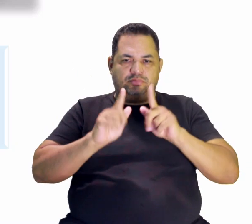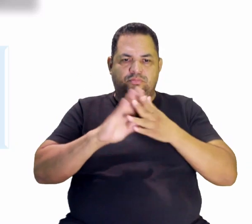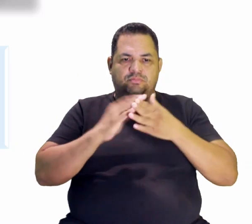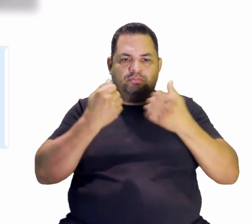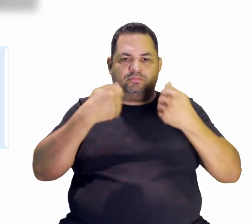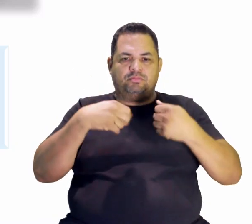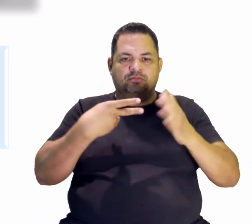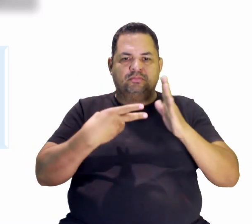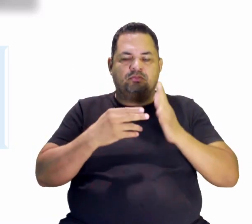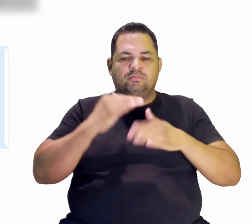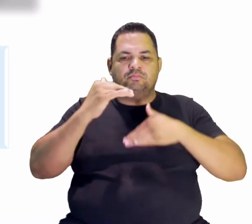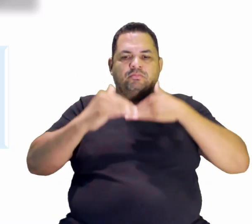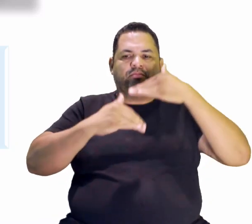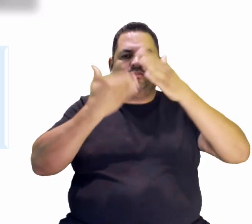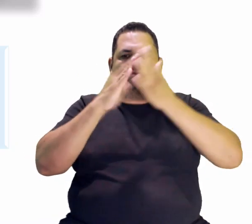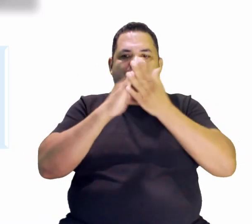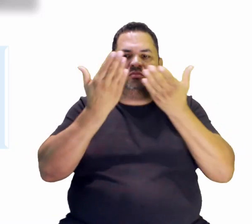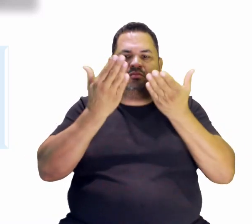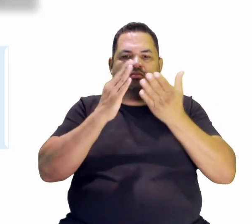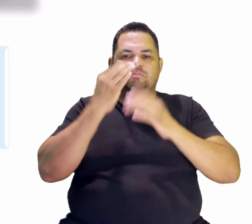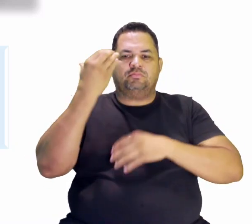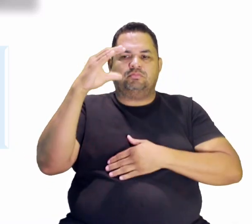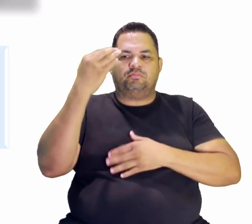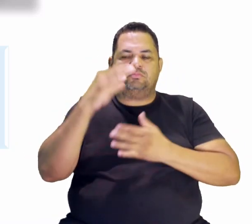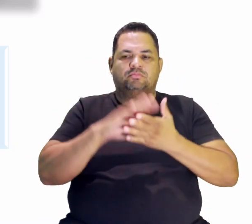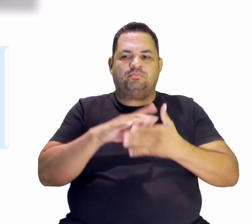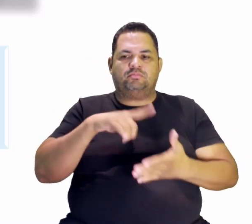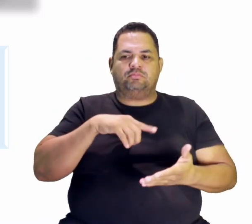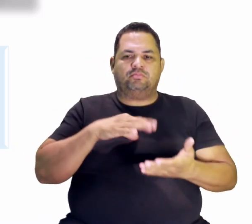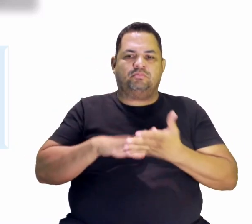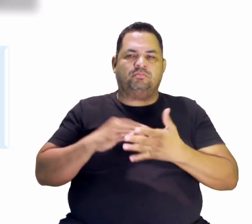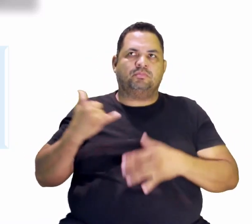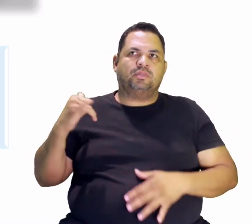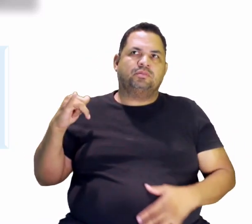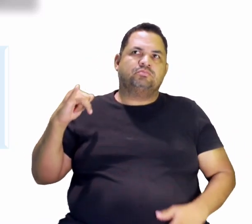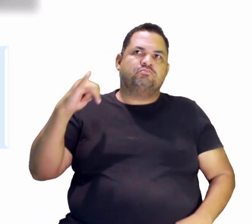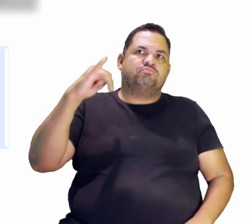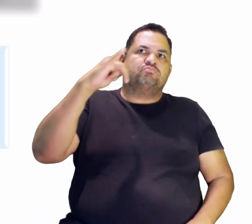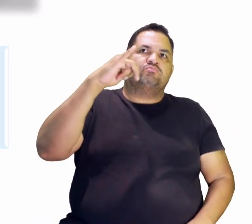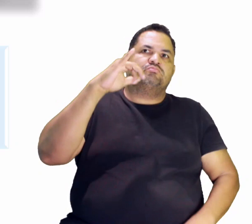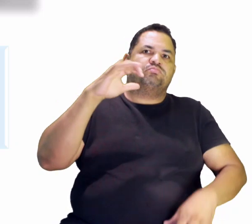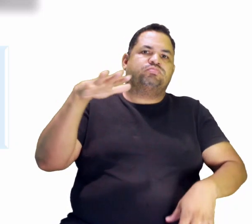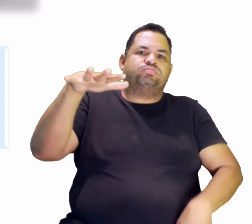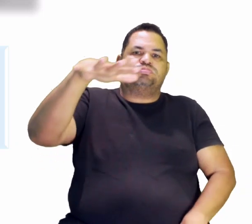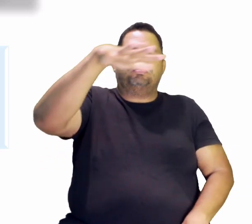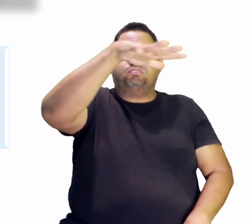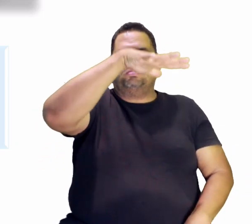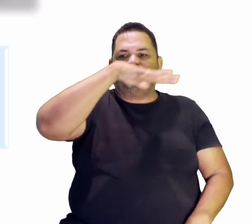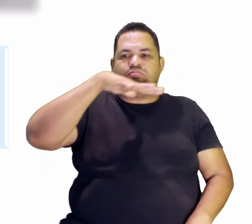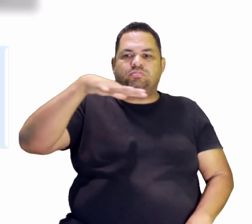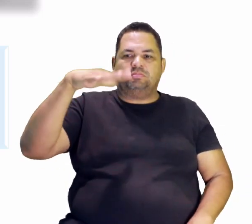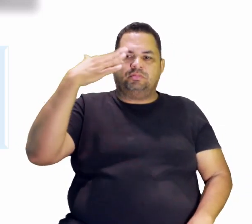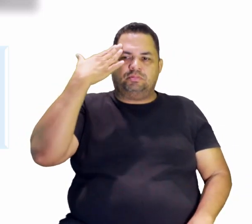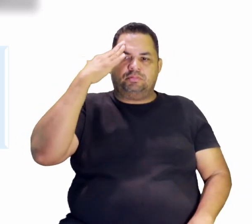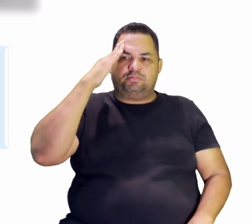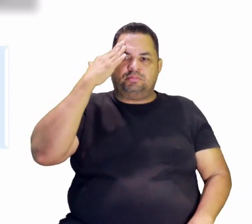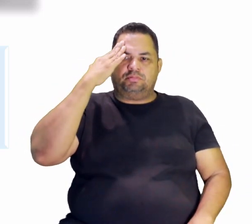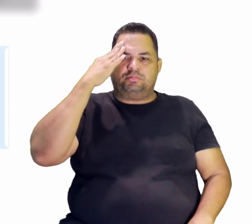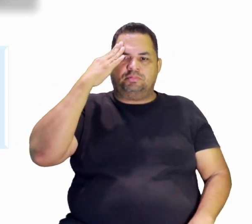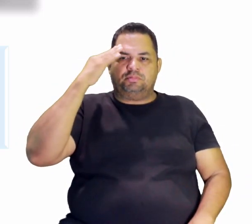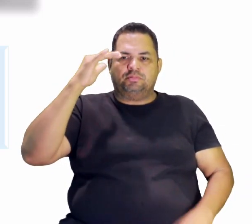permitiu o significativo avanço da ciência. Inclusive, hoje nós temos viagem ao espaço aí, né? Entender, por exemplo, lançar o satélite